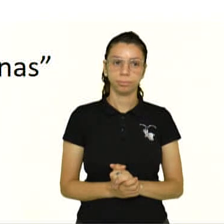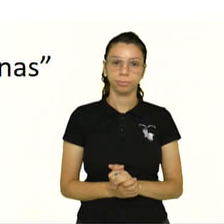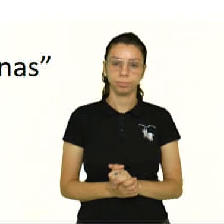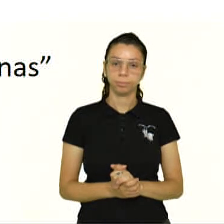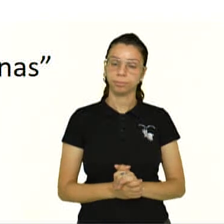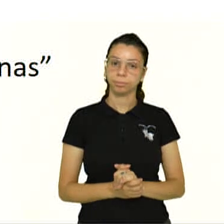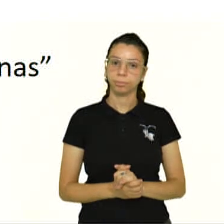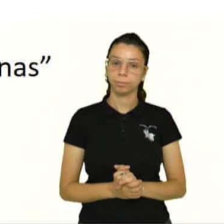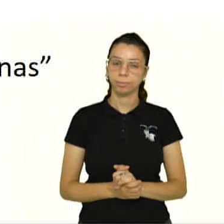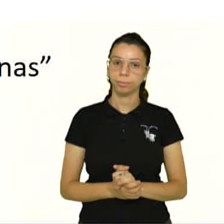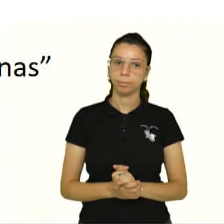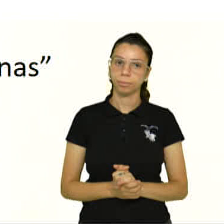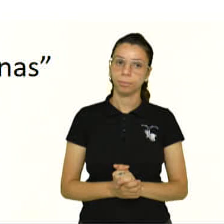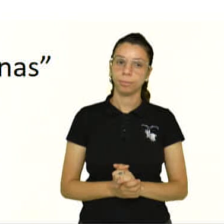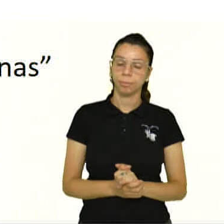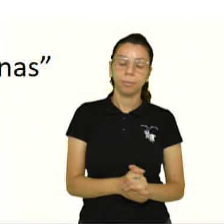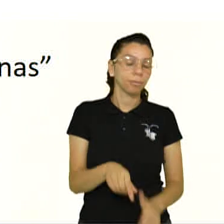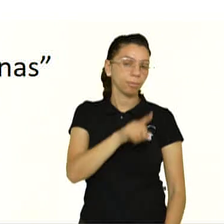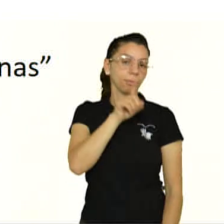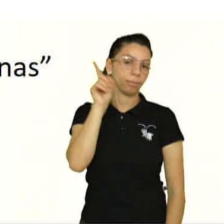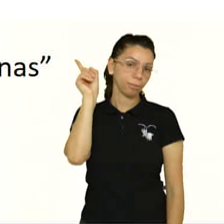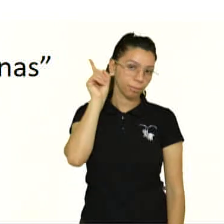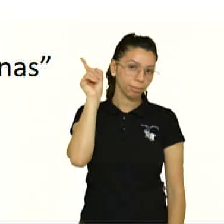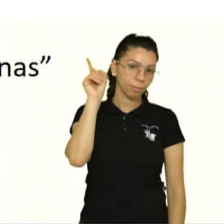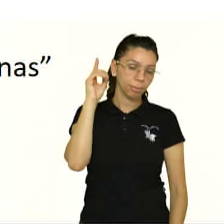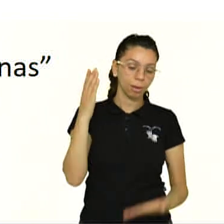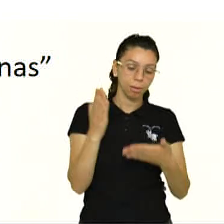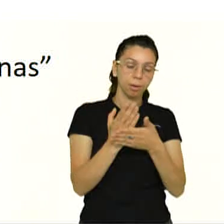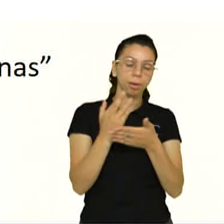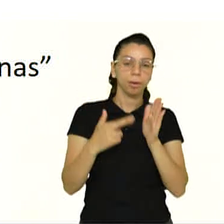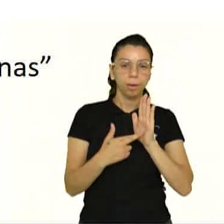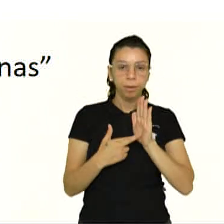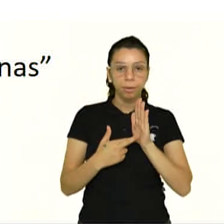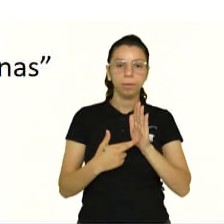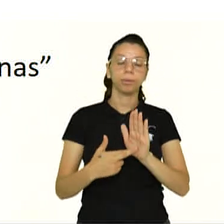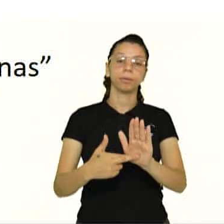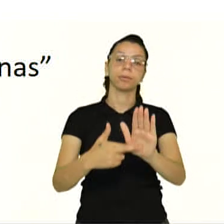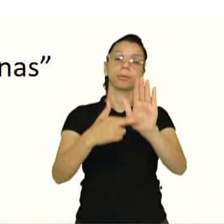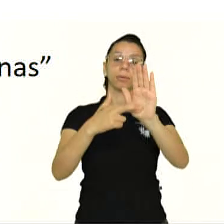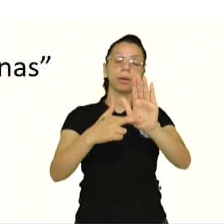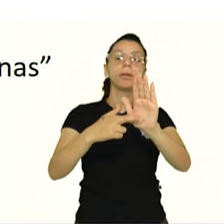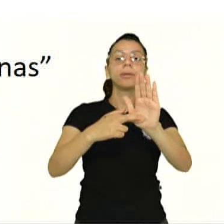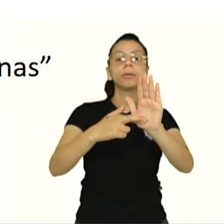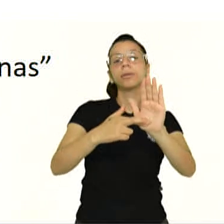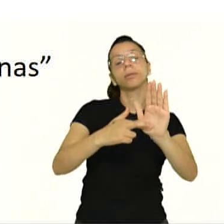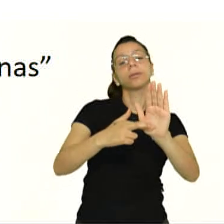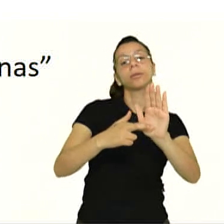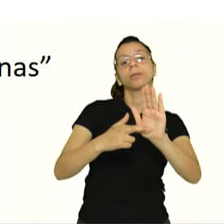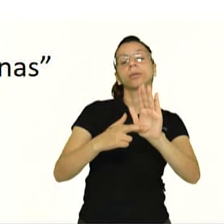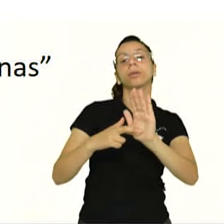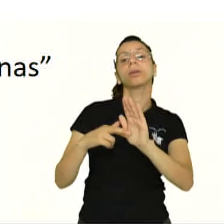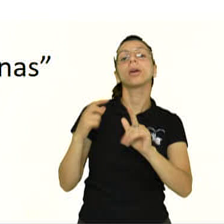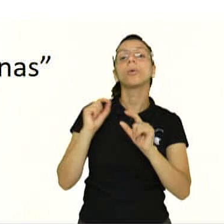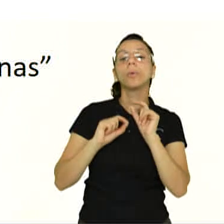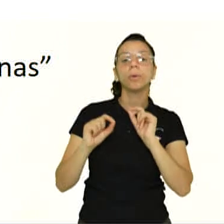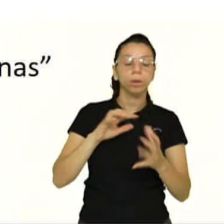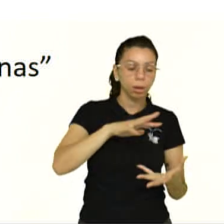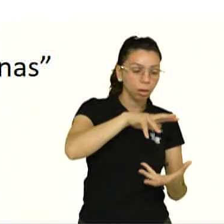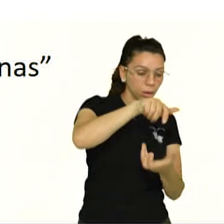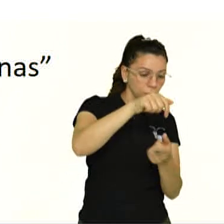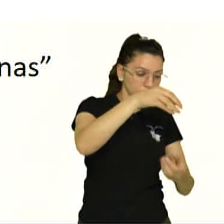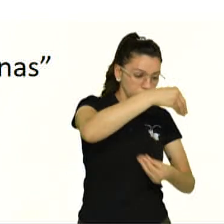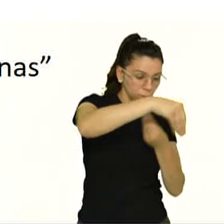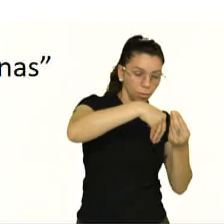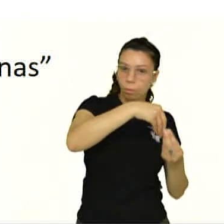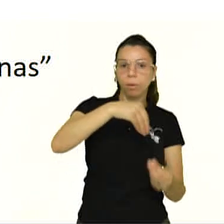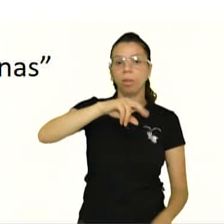Então, olha lá, as obras clássicas, elas visam representar sempre aquilo que é universal e não o